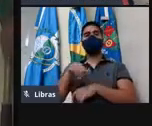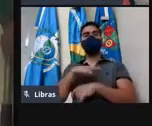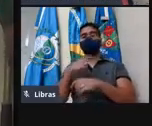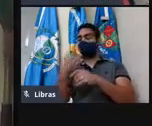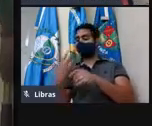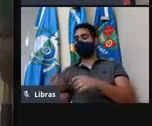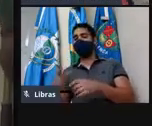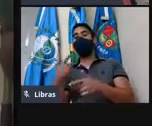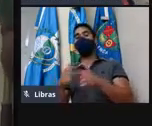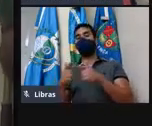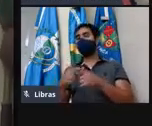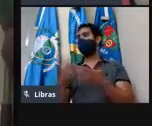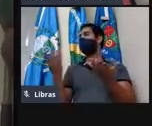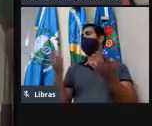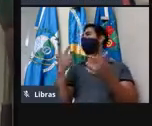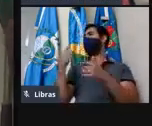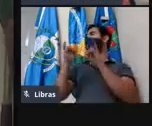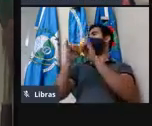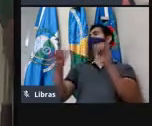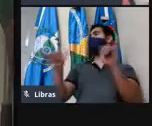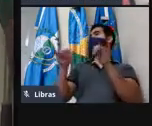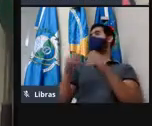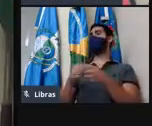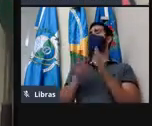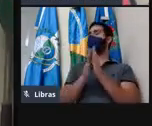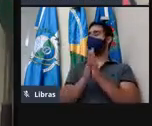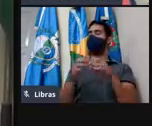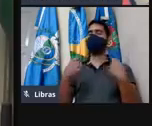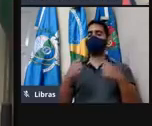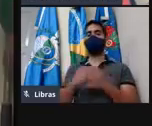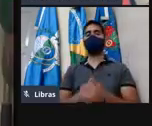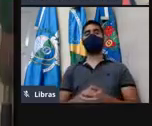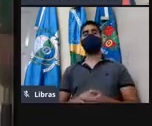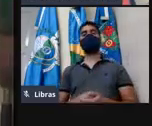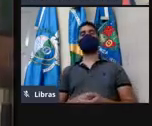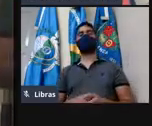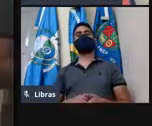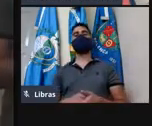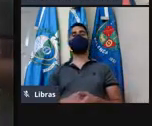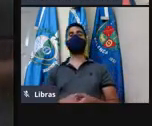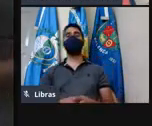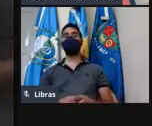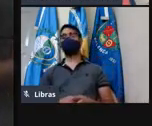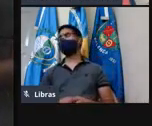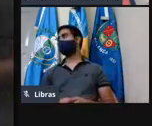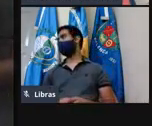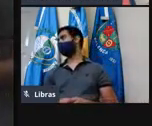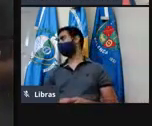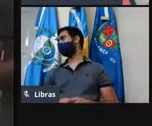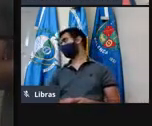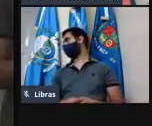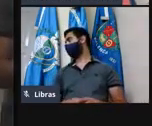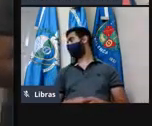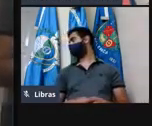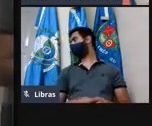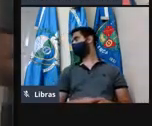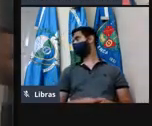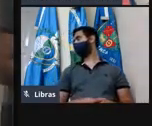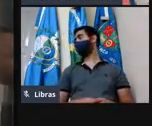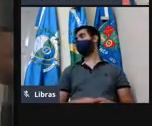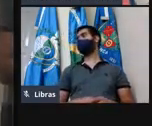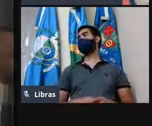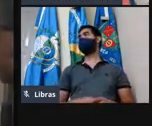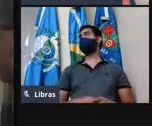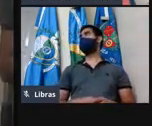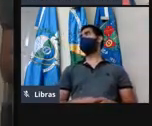DM vai falar que não avisou. Por favor. E eu finalizo. Eu não consegui falar